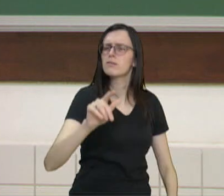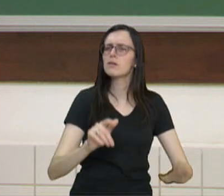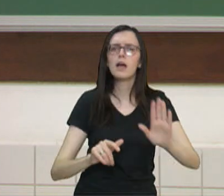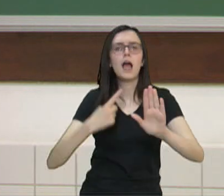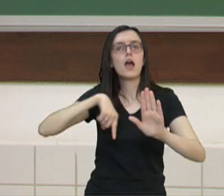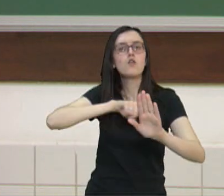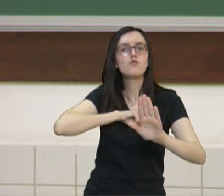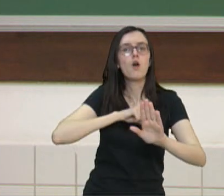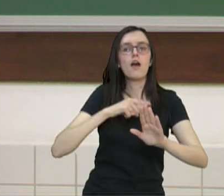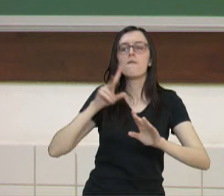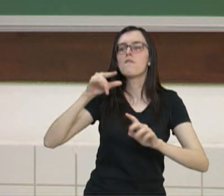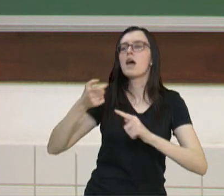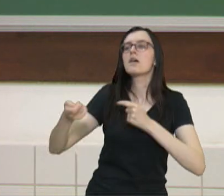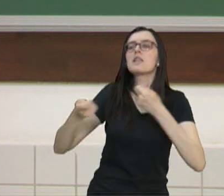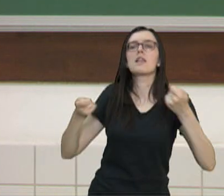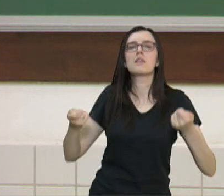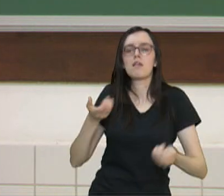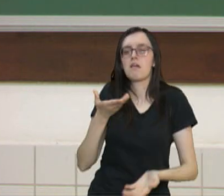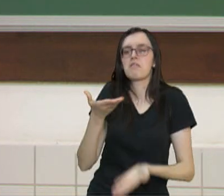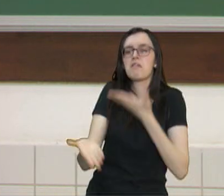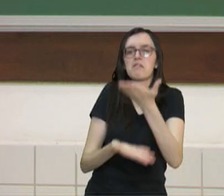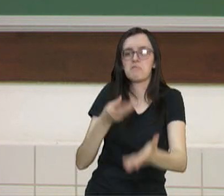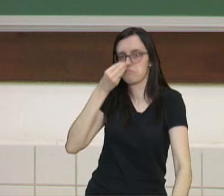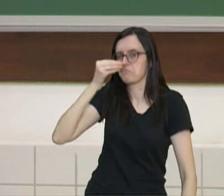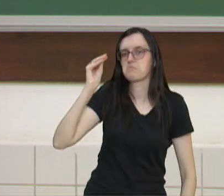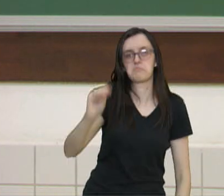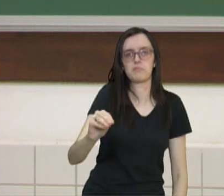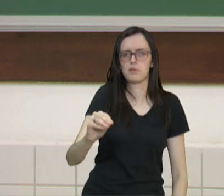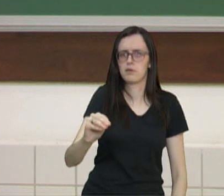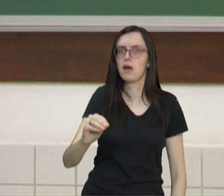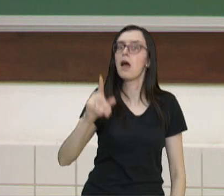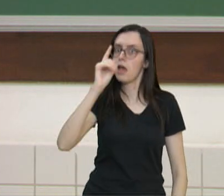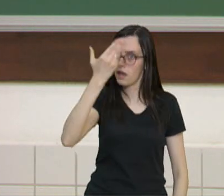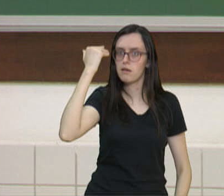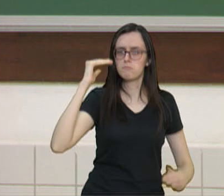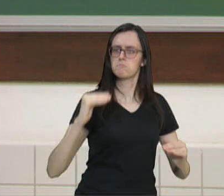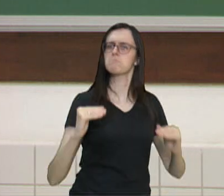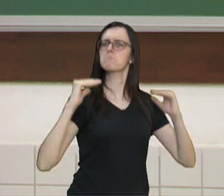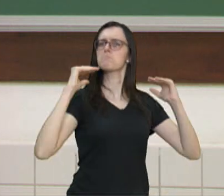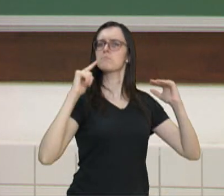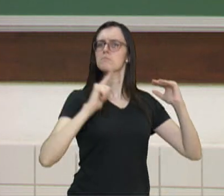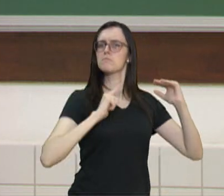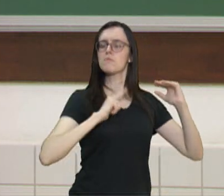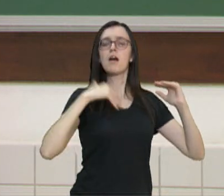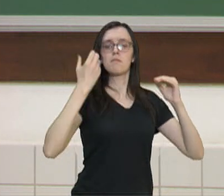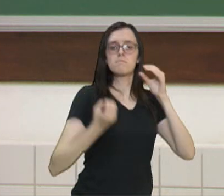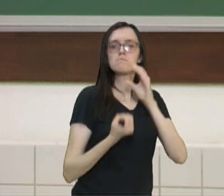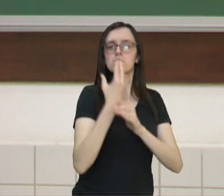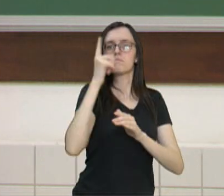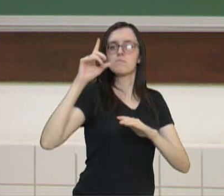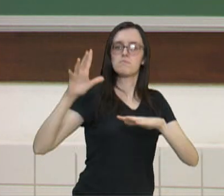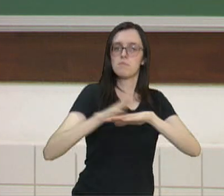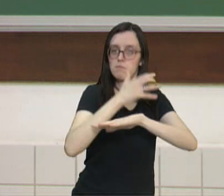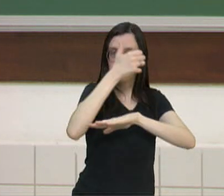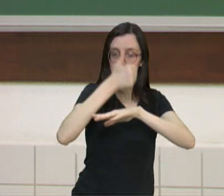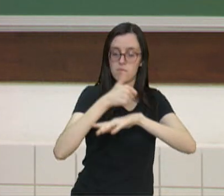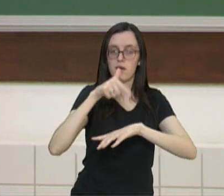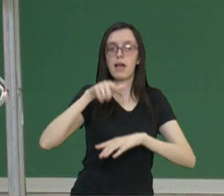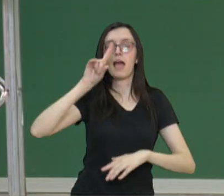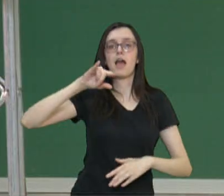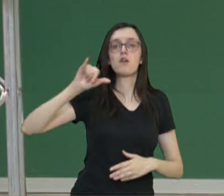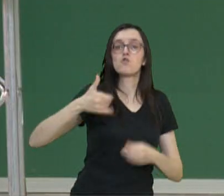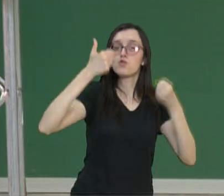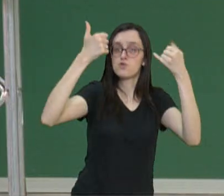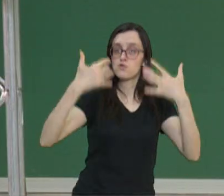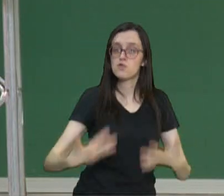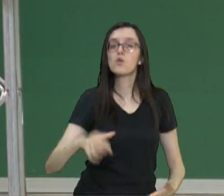vamos tratar diferente, tratar com desprezo, e surgiu o colonialismo, e isso foi uma justificativa